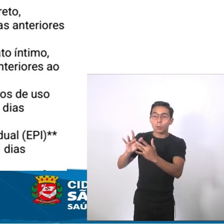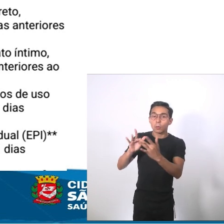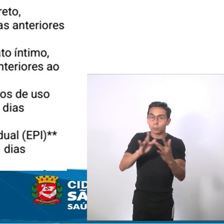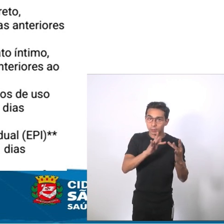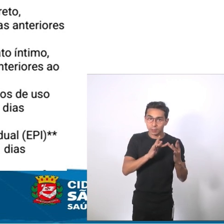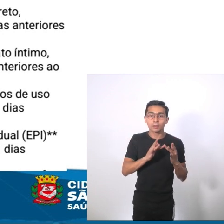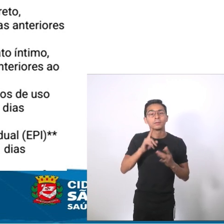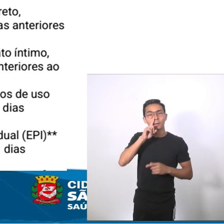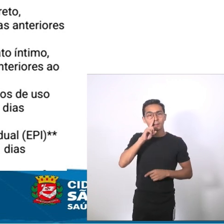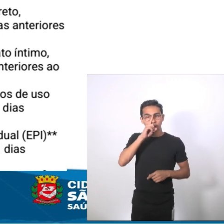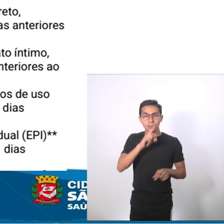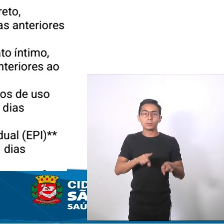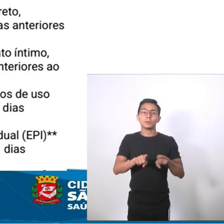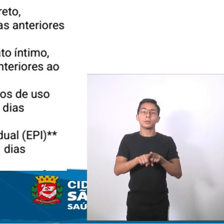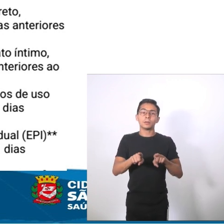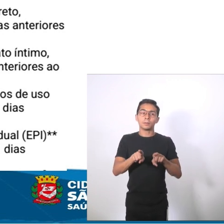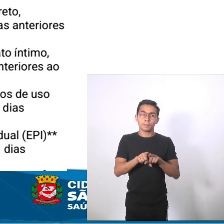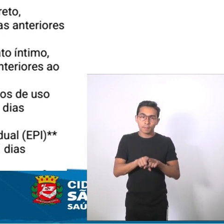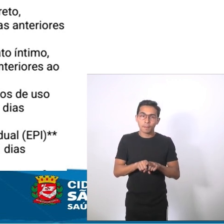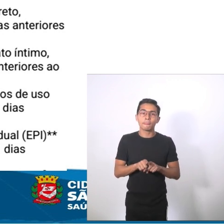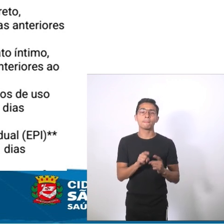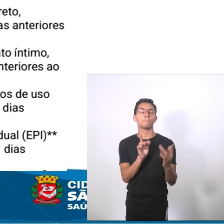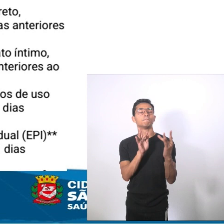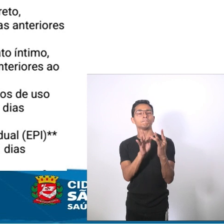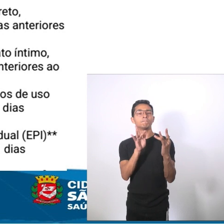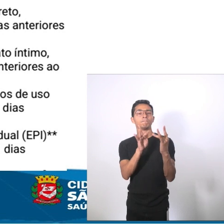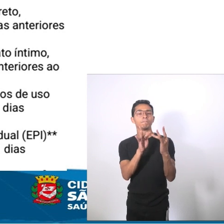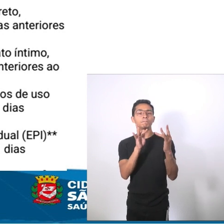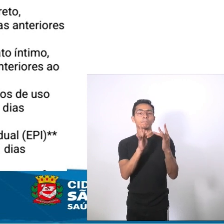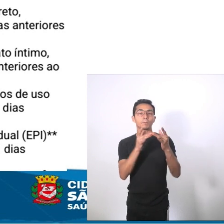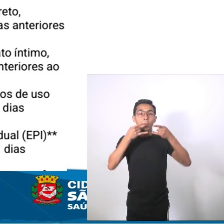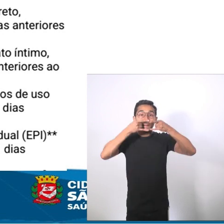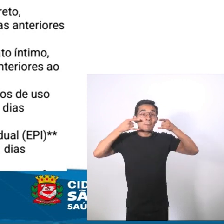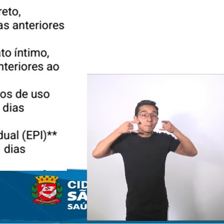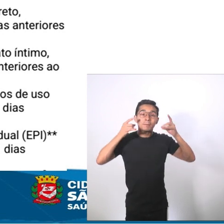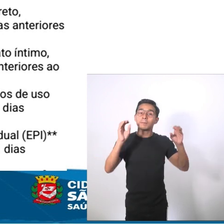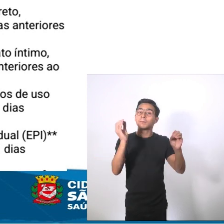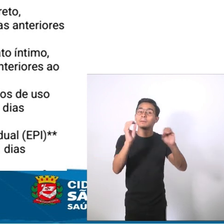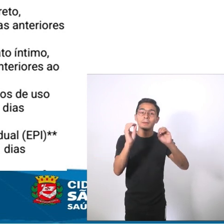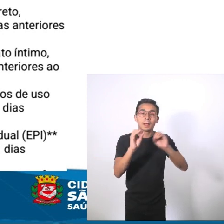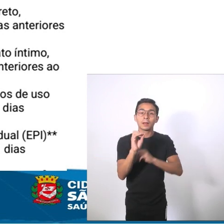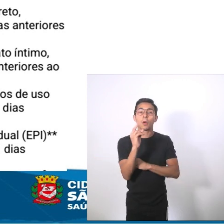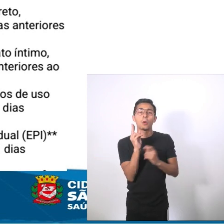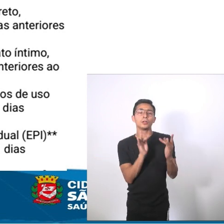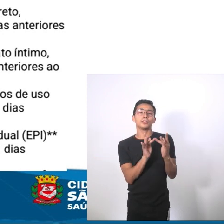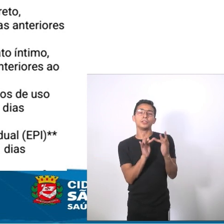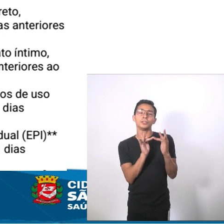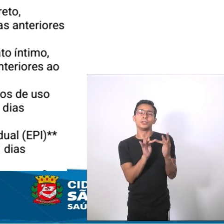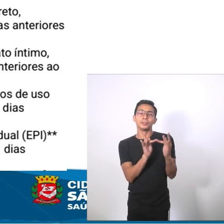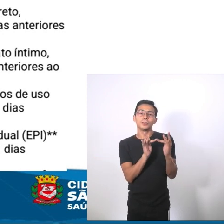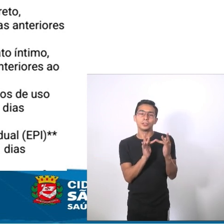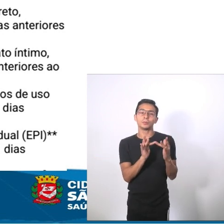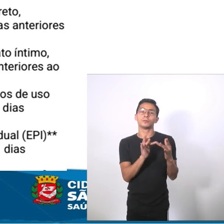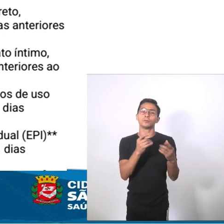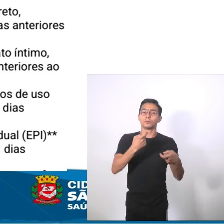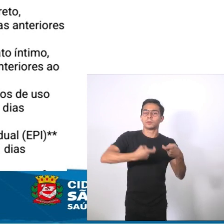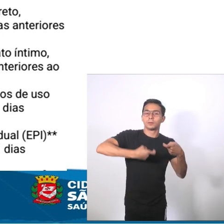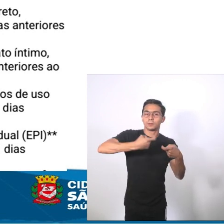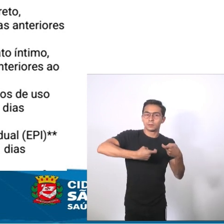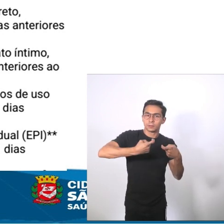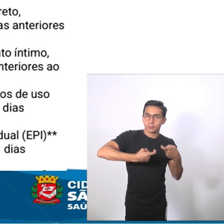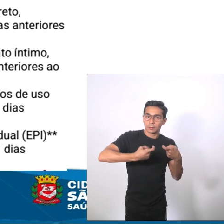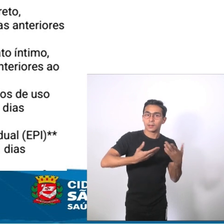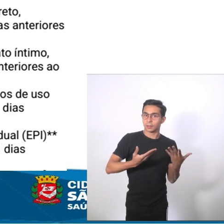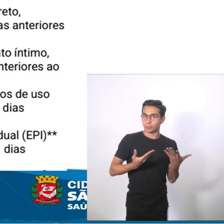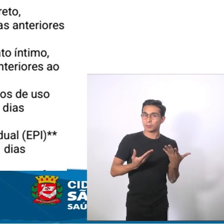sem proteção respiratória ou história de contato íntimo, incluindo sexual, com caso provável ou